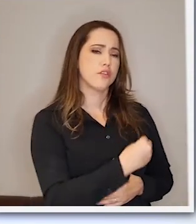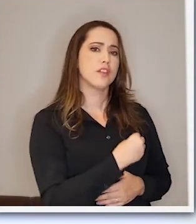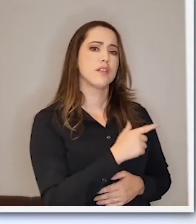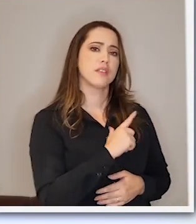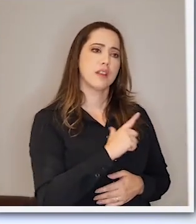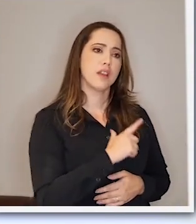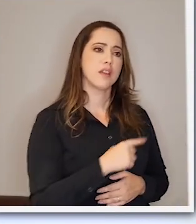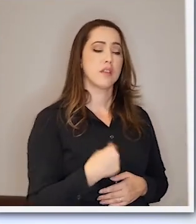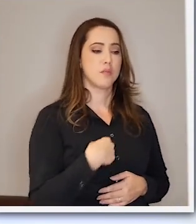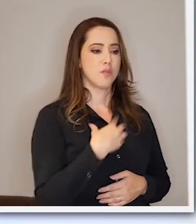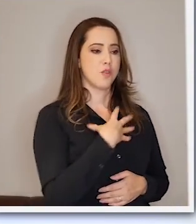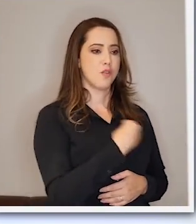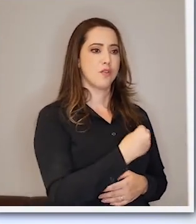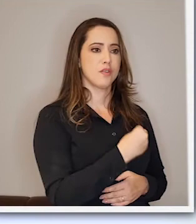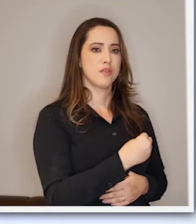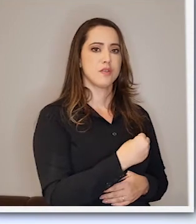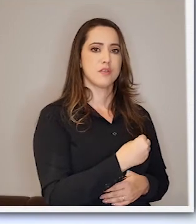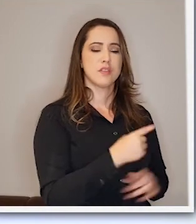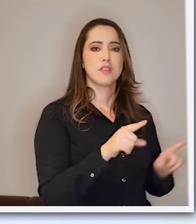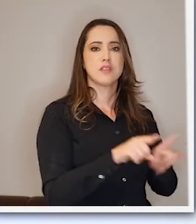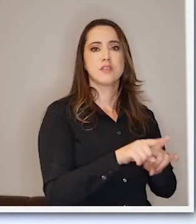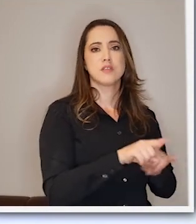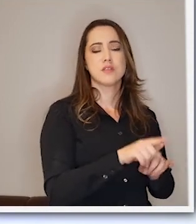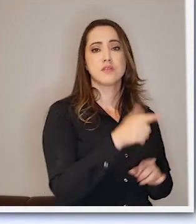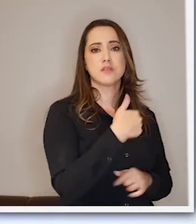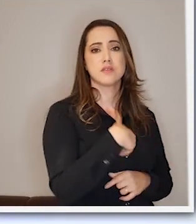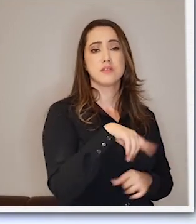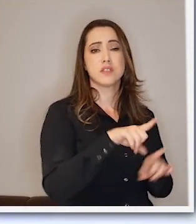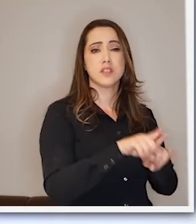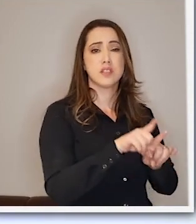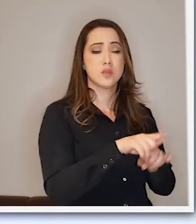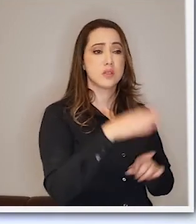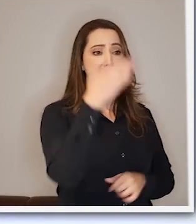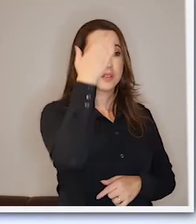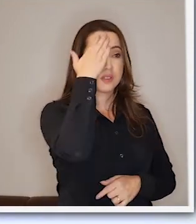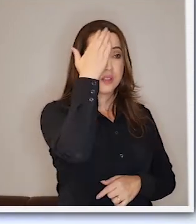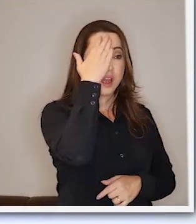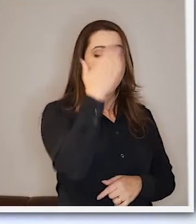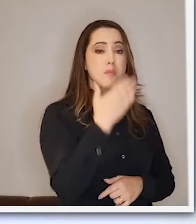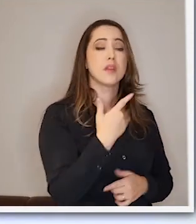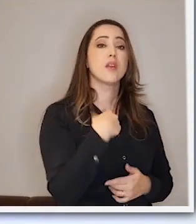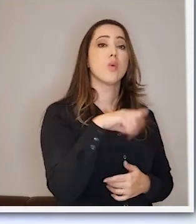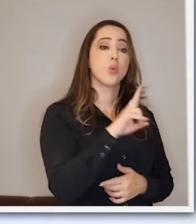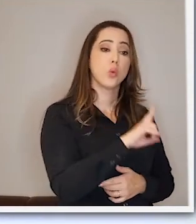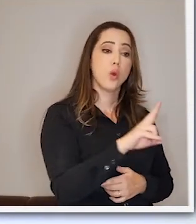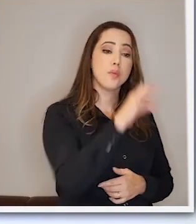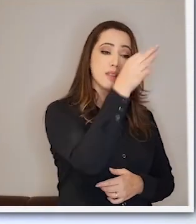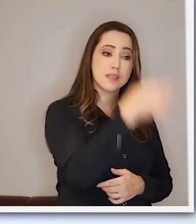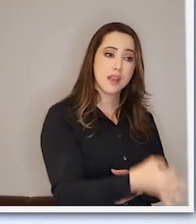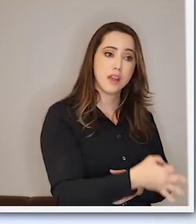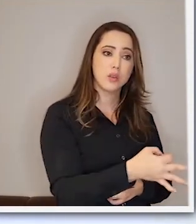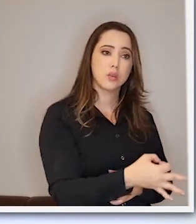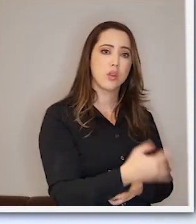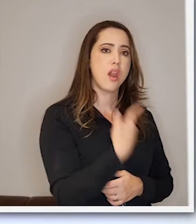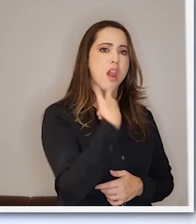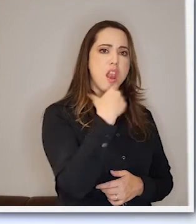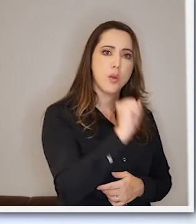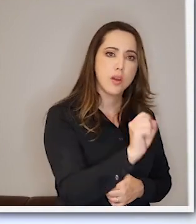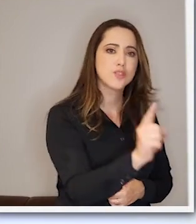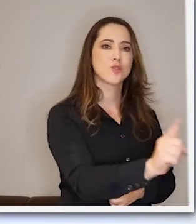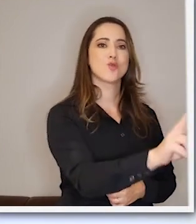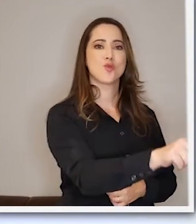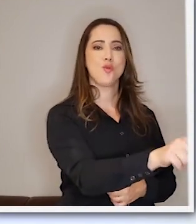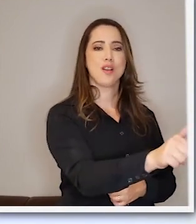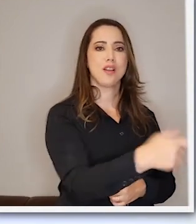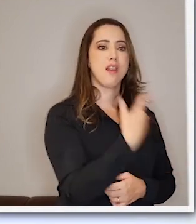essa discriminação diminui. Hoje, você perguntou se eu tenho um filho. Tem. Os meus filhos jamais falam, por exemplo, linguagem de sinais e pessoas surdas e